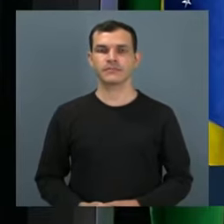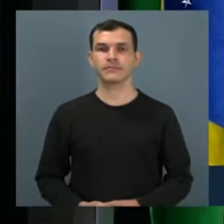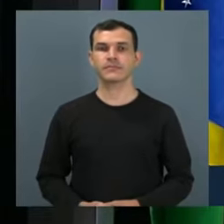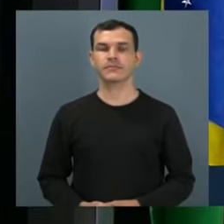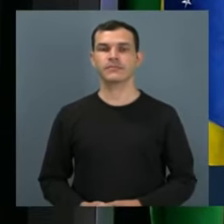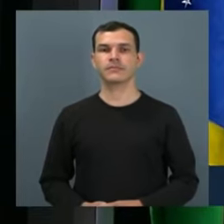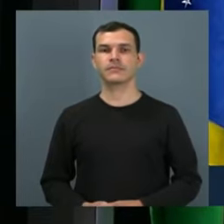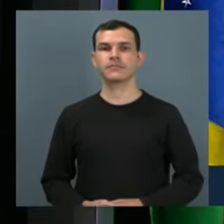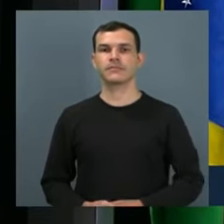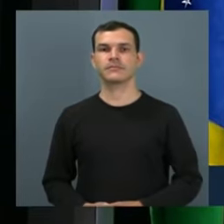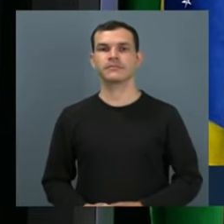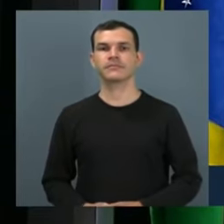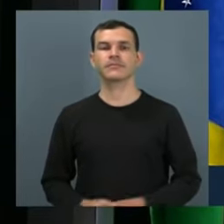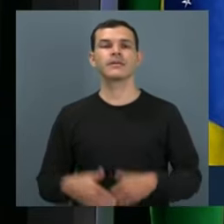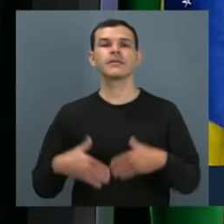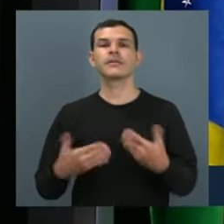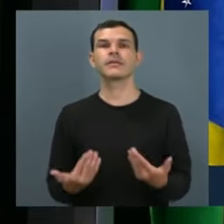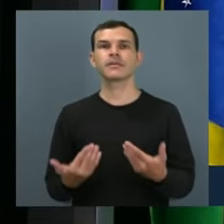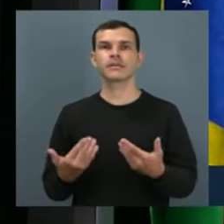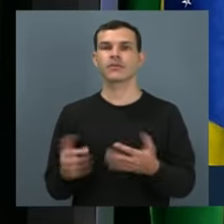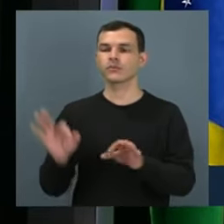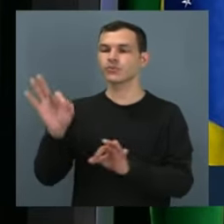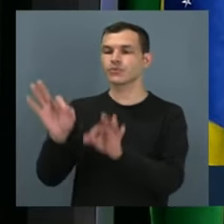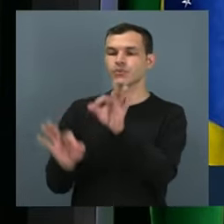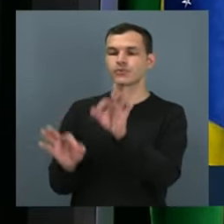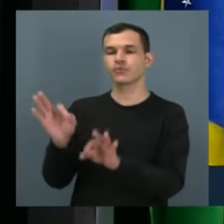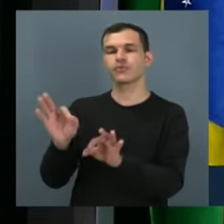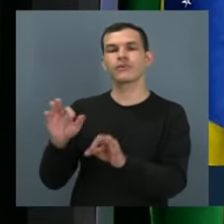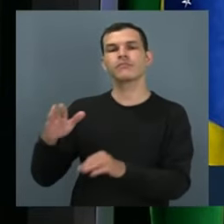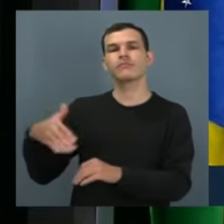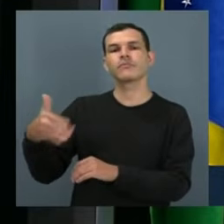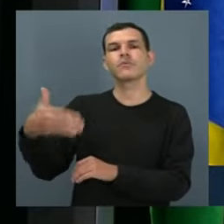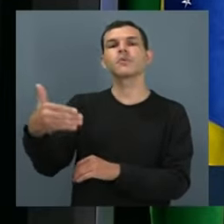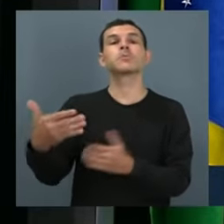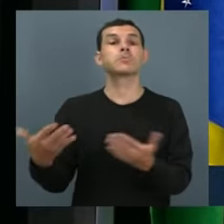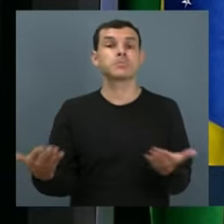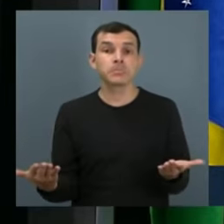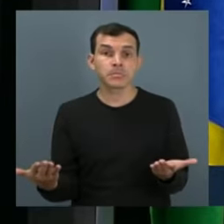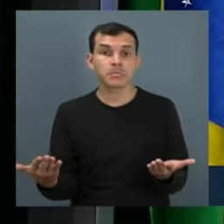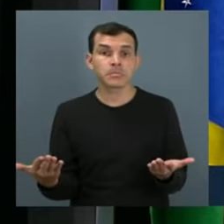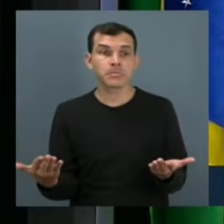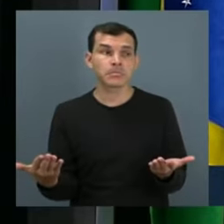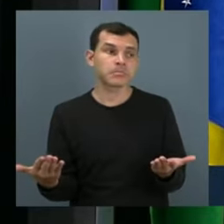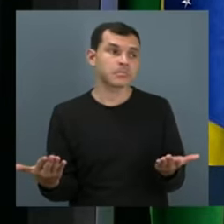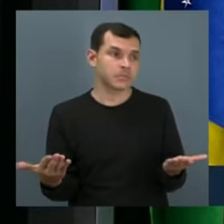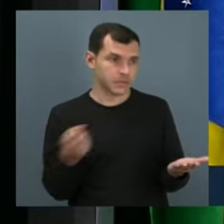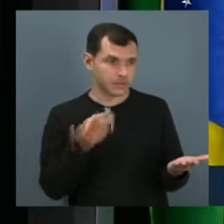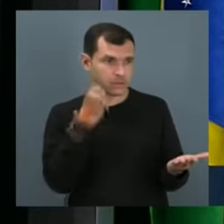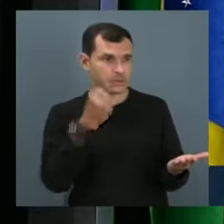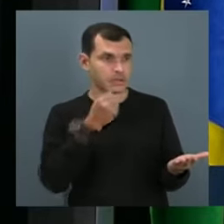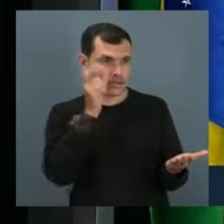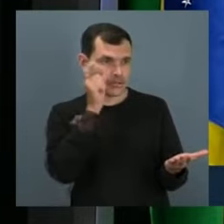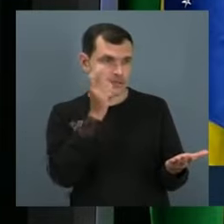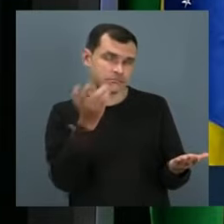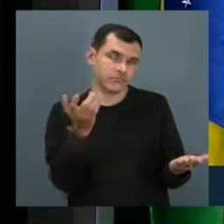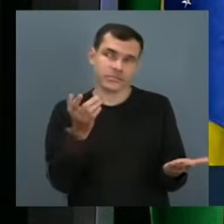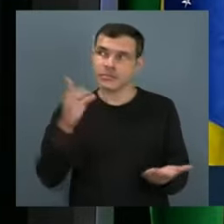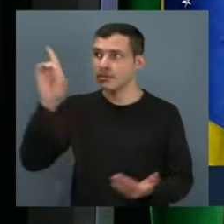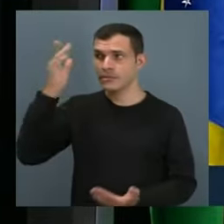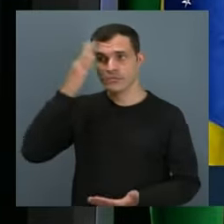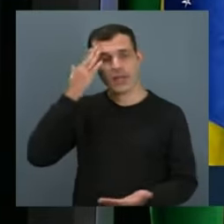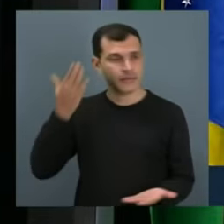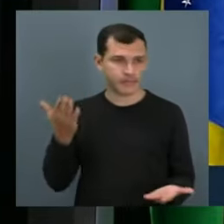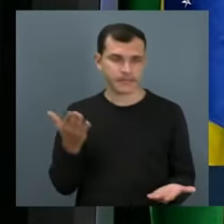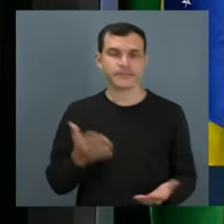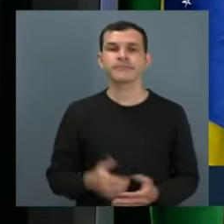Quando que vai julgar? Senadora Damares, só Deus sabe. Por isso é fundamental manter